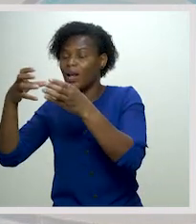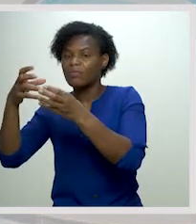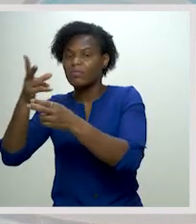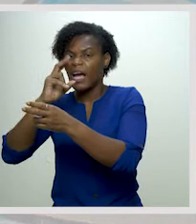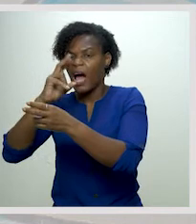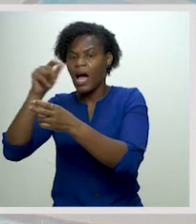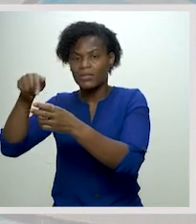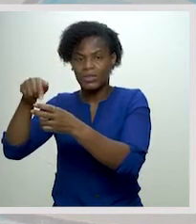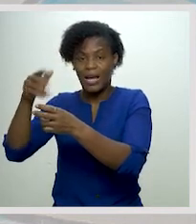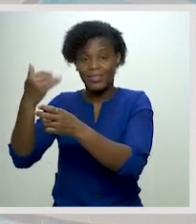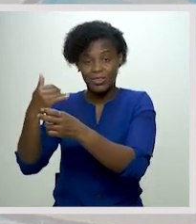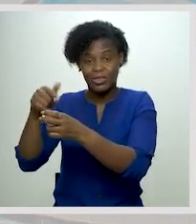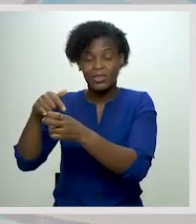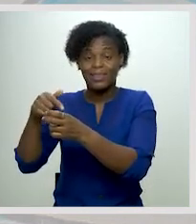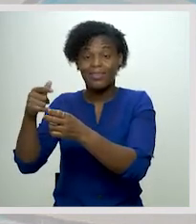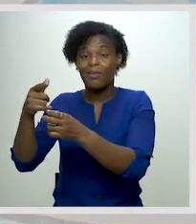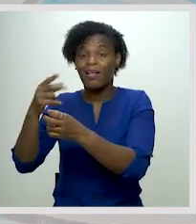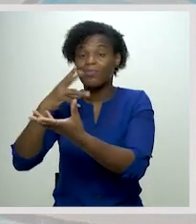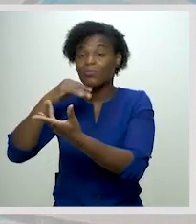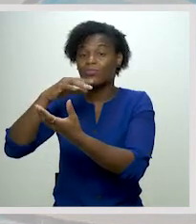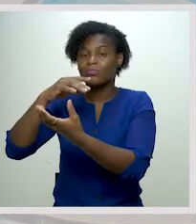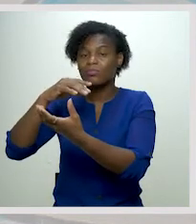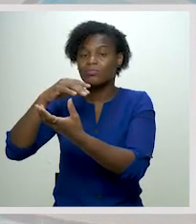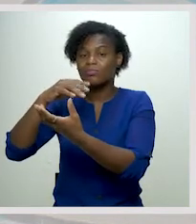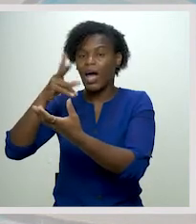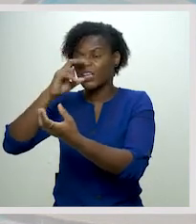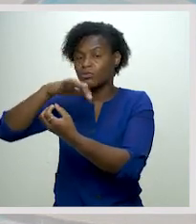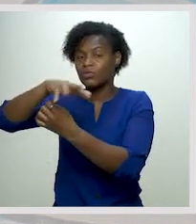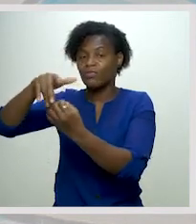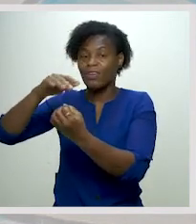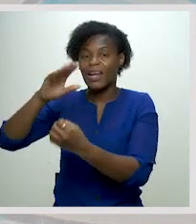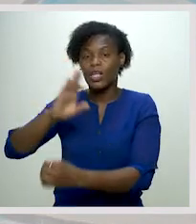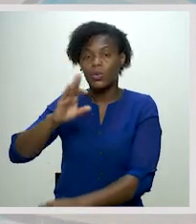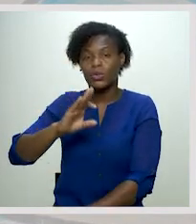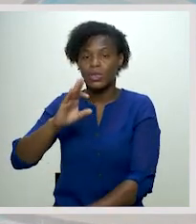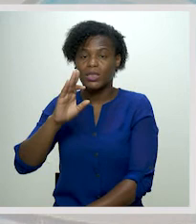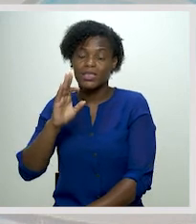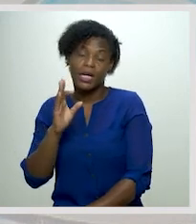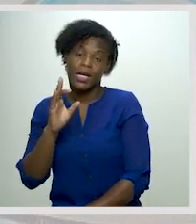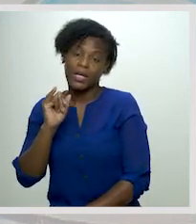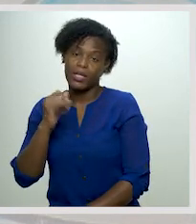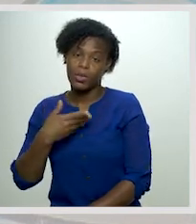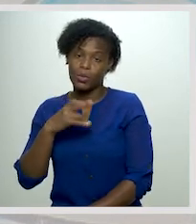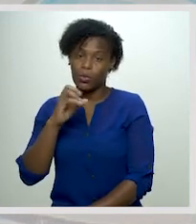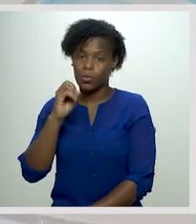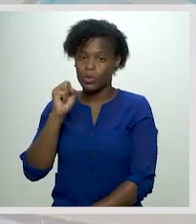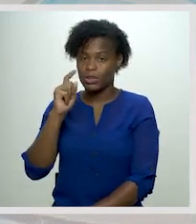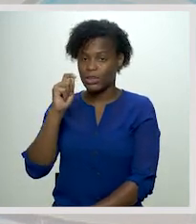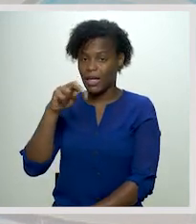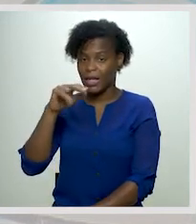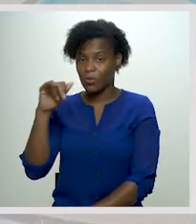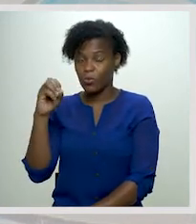os gases que faziam parte da atmosfera primitiva, que eram hidrogênio, metano, amoníaco, vapor de água por aí